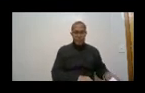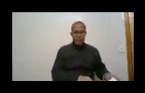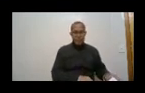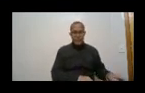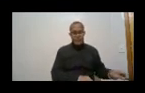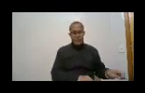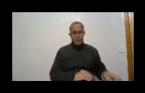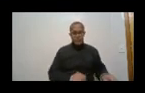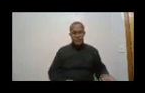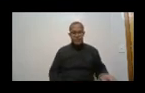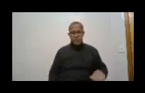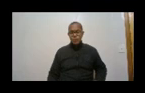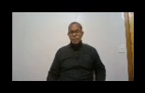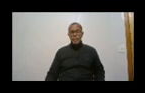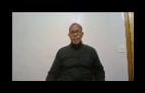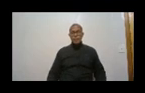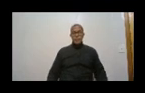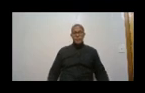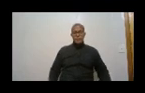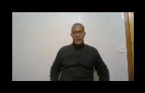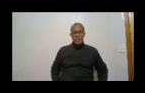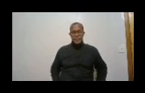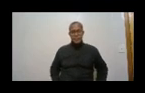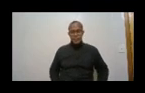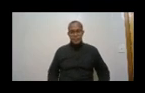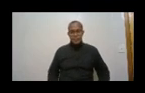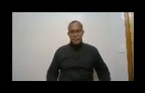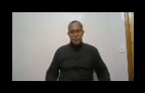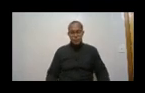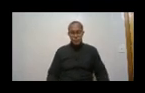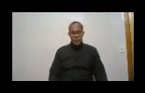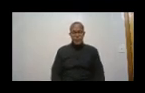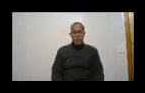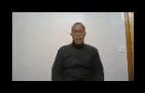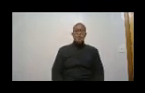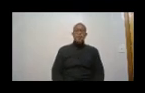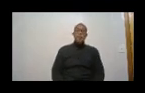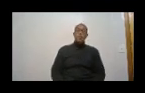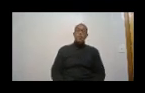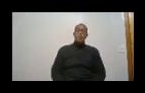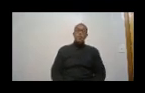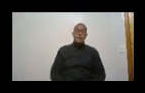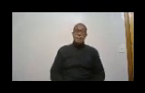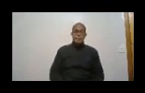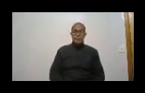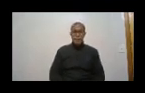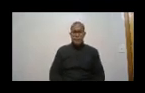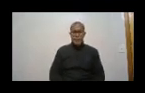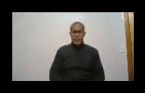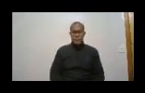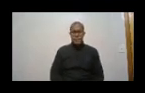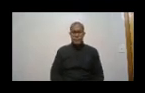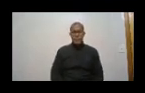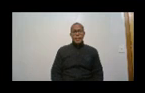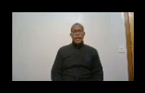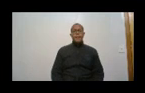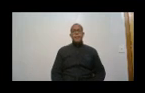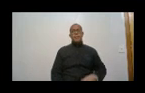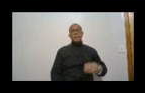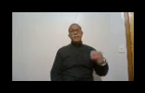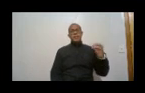realizada pela célula. O medicamento não cria uma atividade que a célula não produza. Ela só modula essa ação celular. Ou